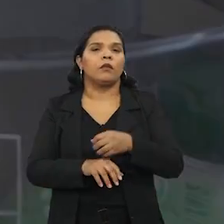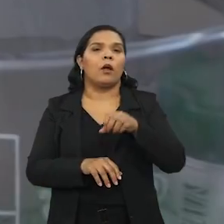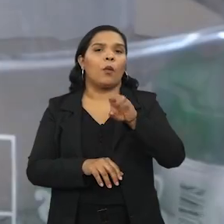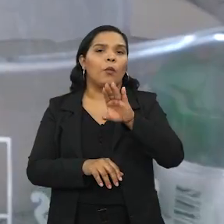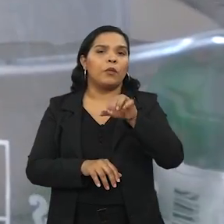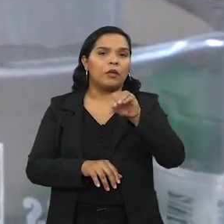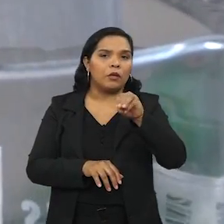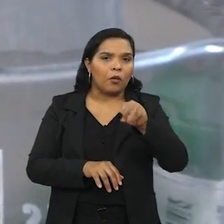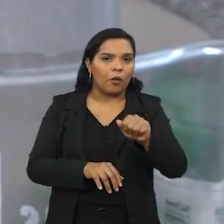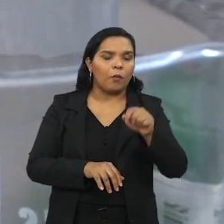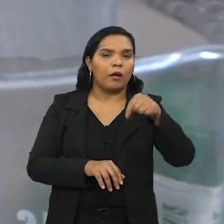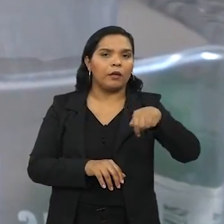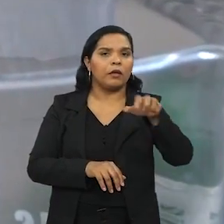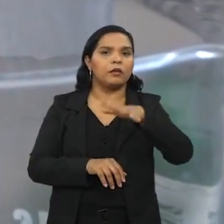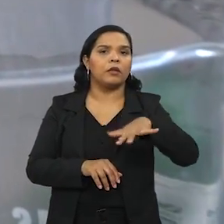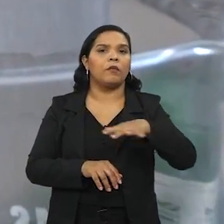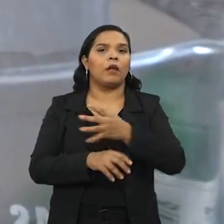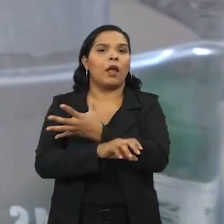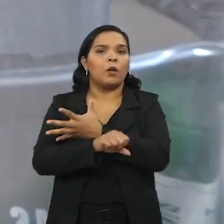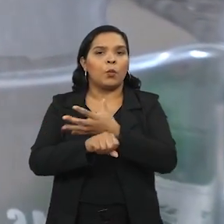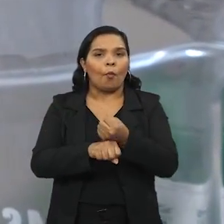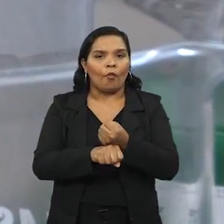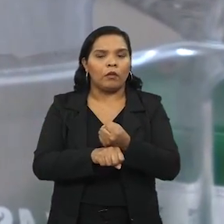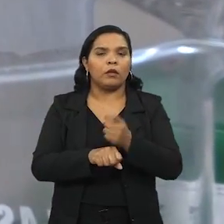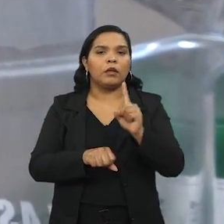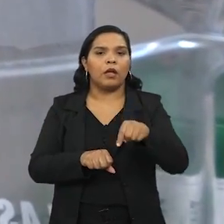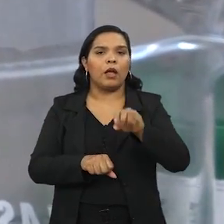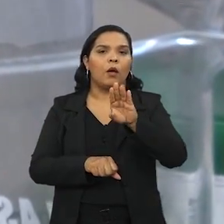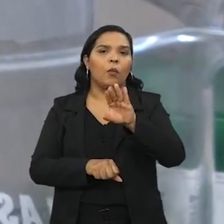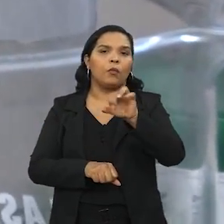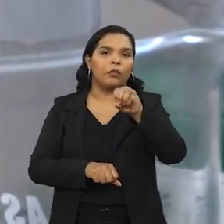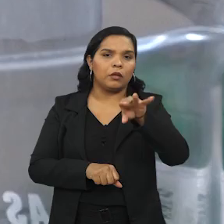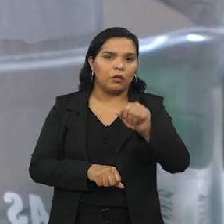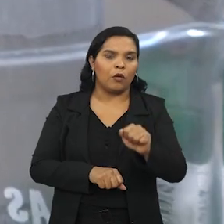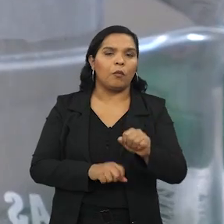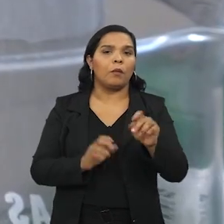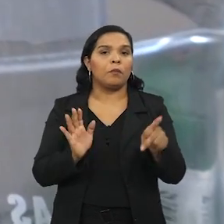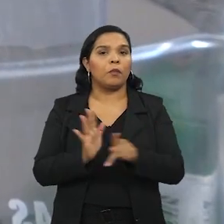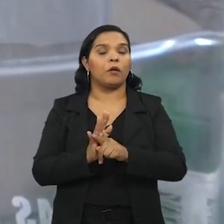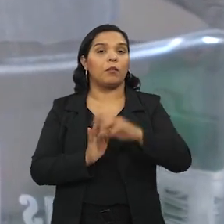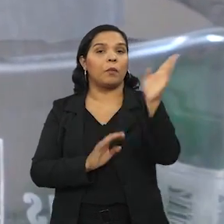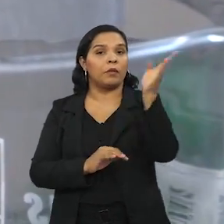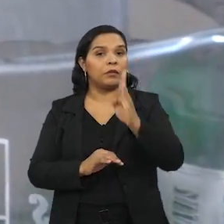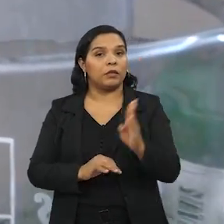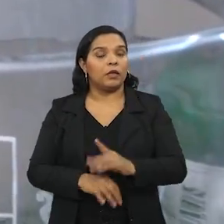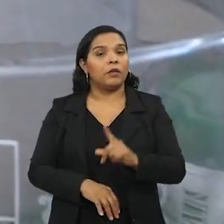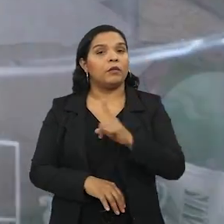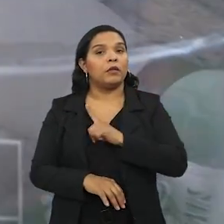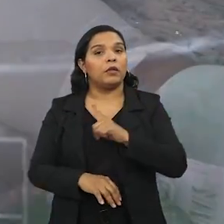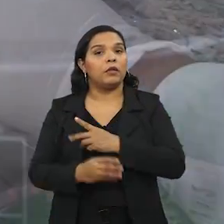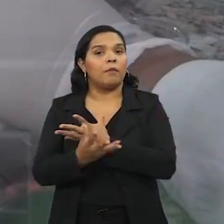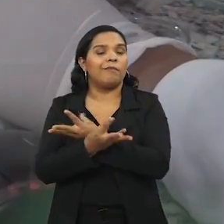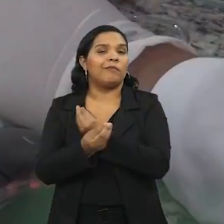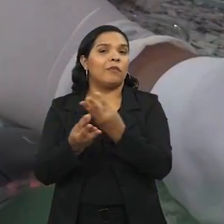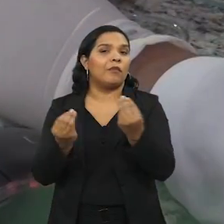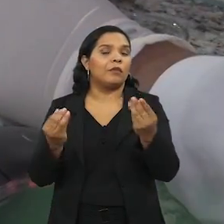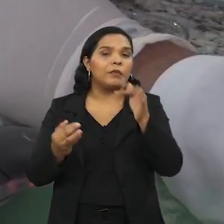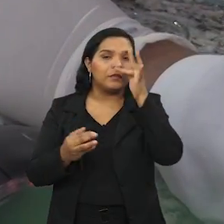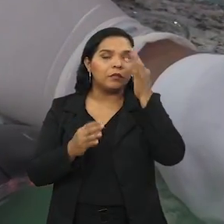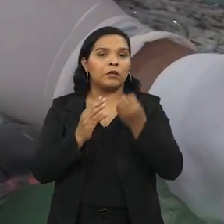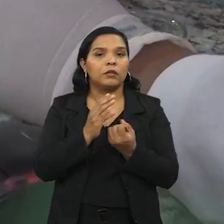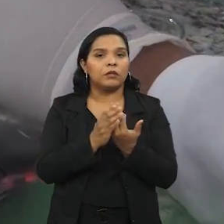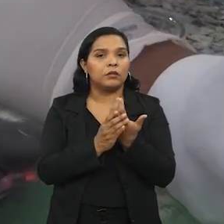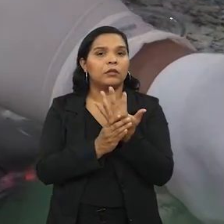baiano, Então, o bioma predominante aqui na região é a caatinga, que é um bioma exclusivamente brasileiro e que tem